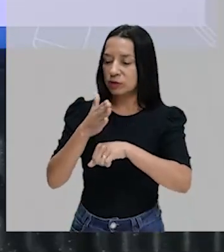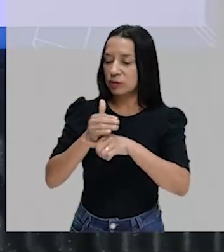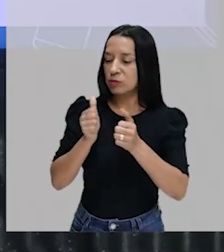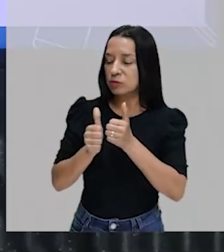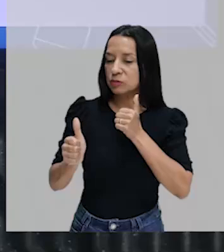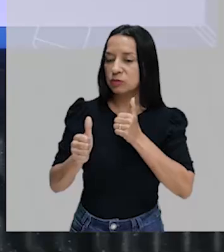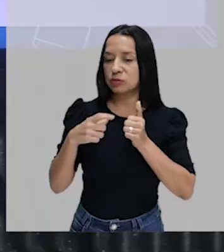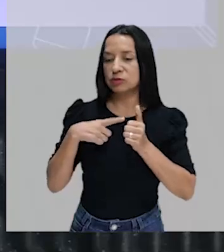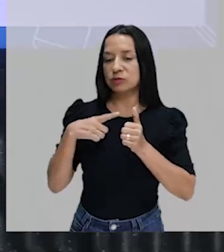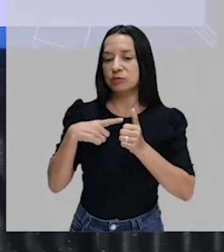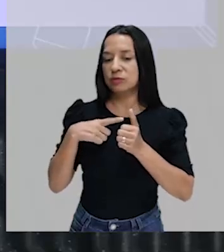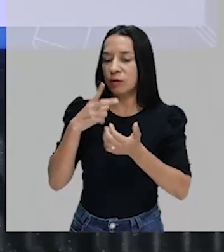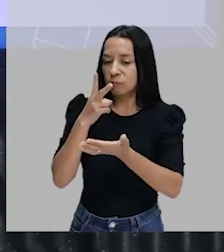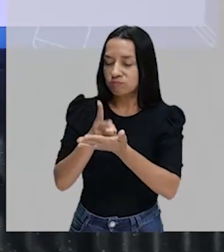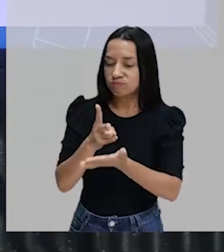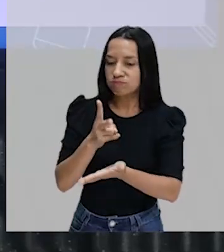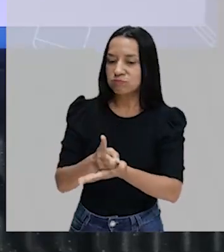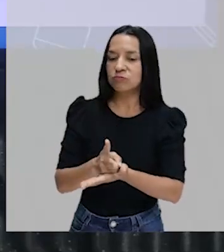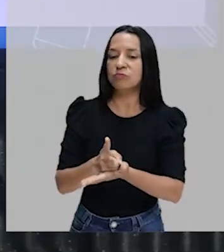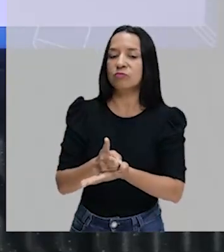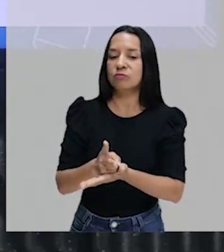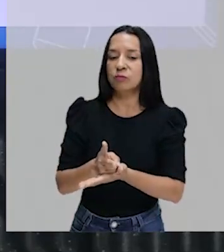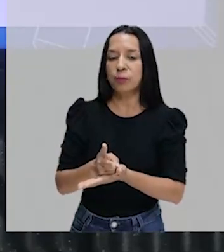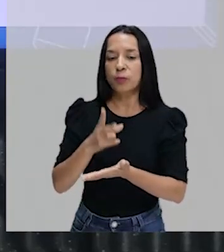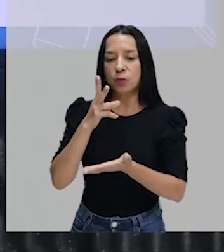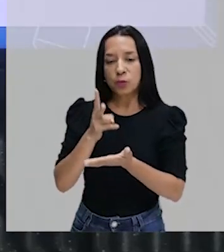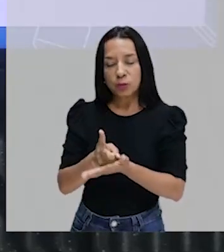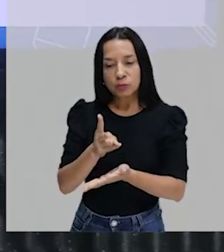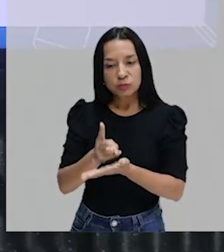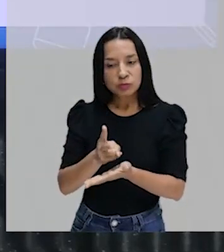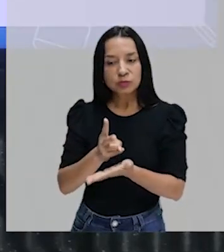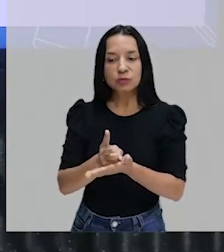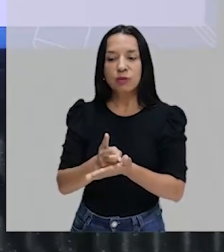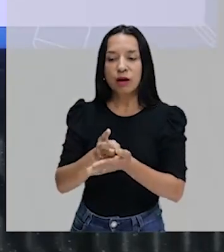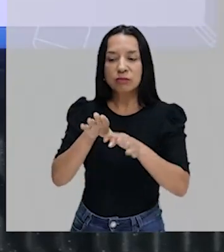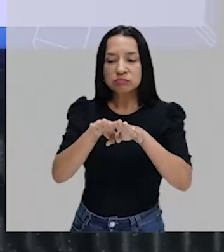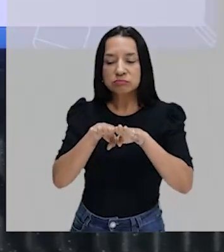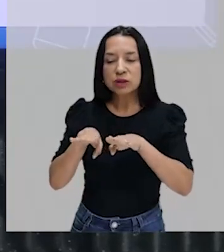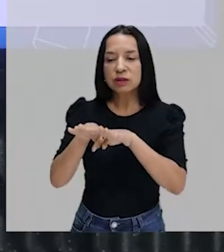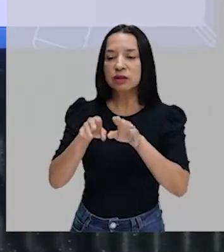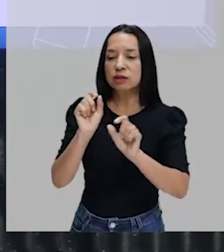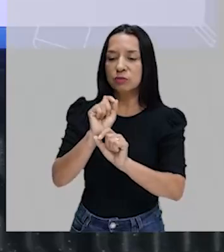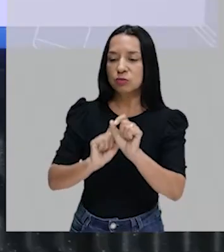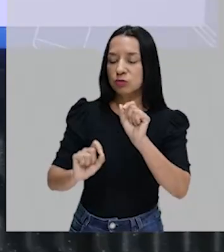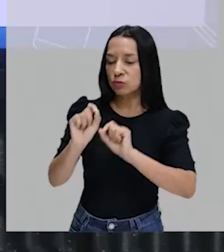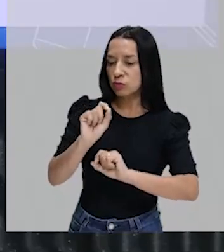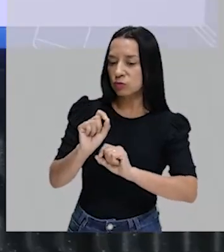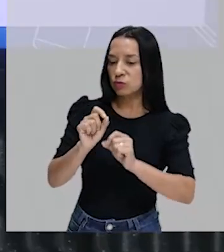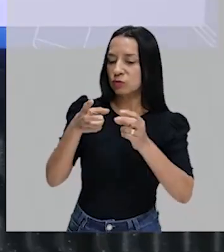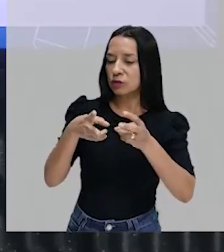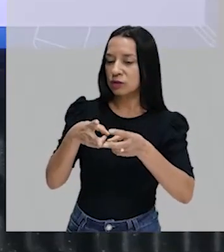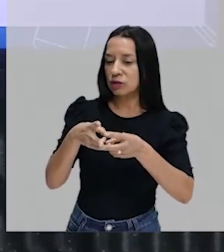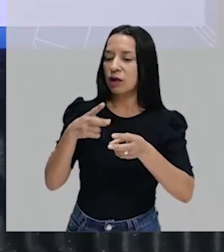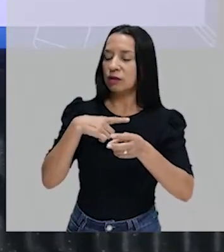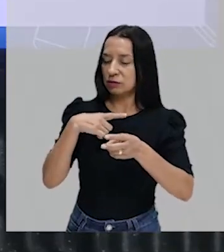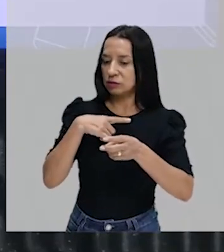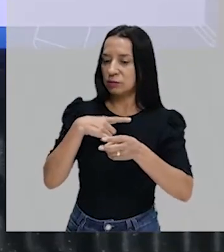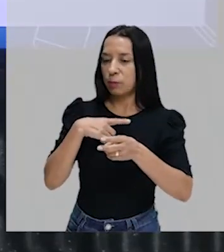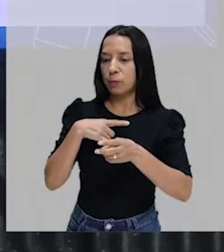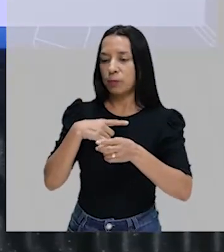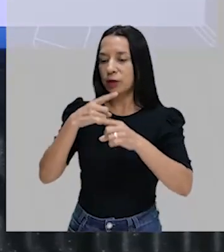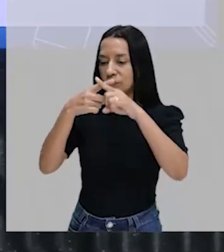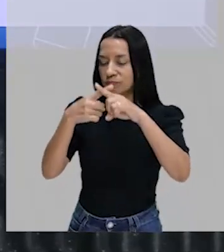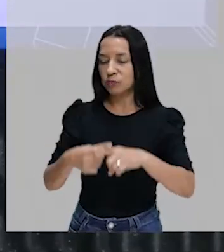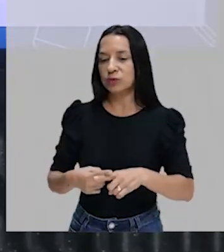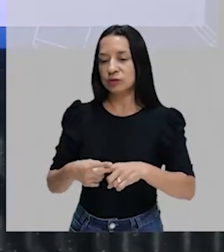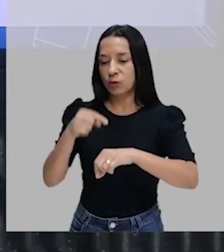da manutenção. É você manter em equilíbrio aquilo que você já adquiriu para a competição.